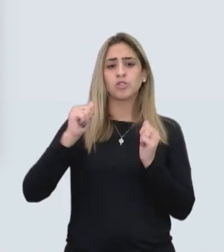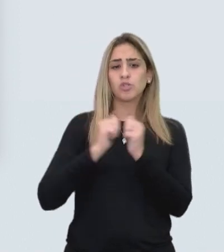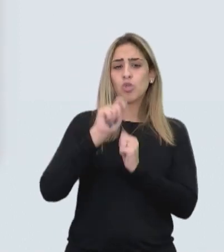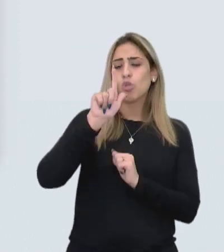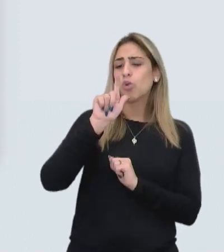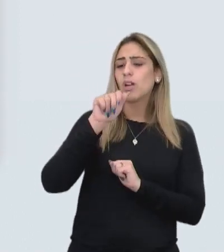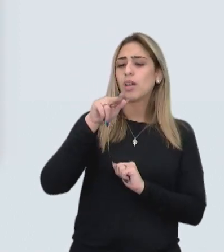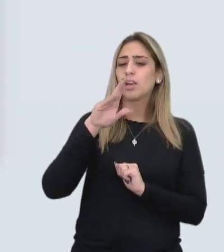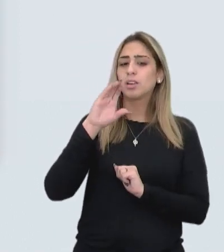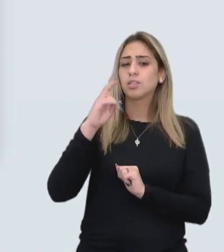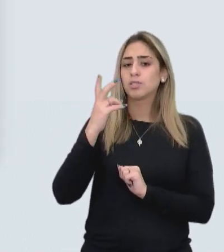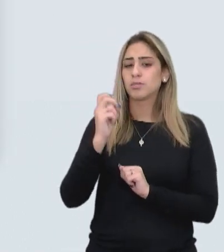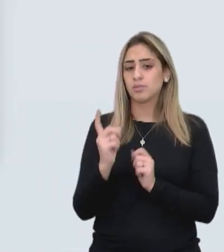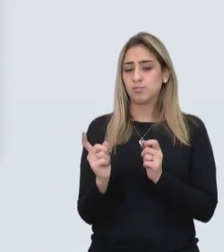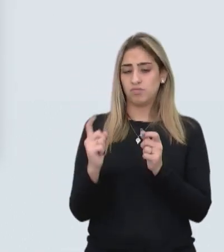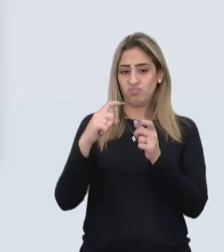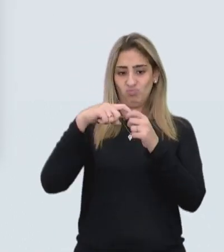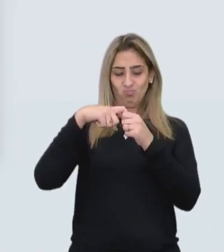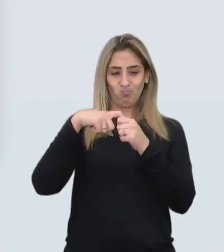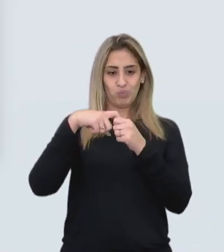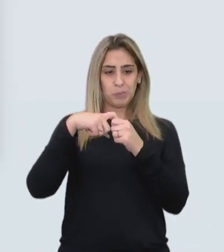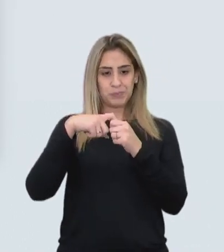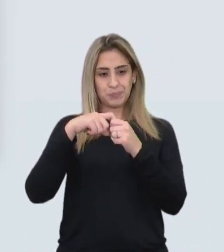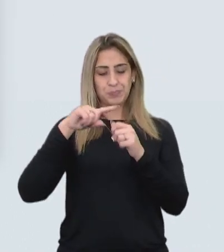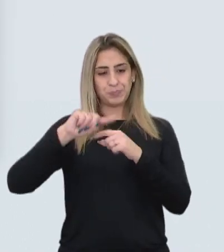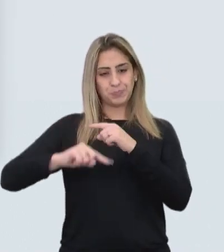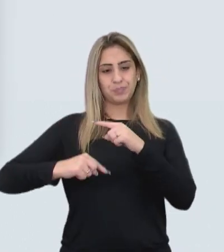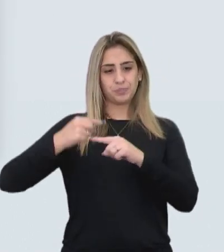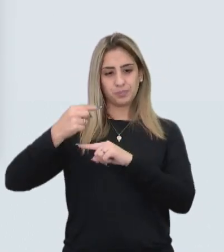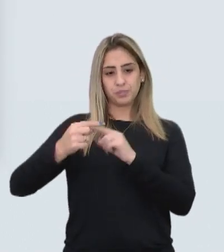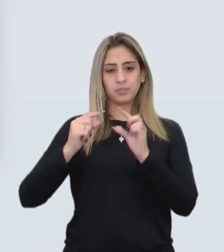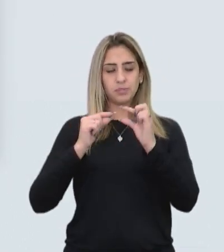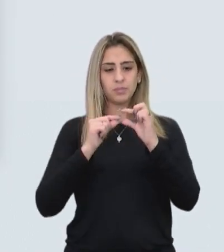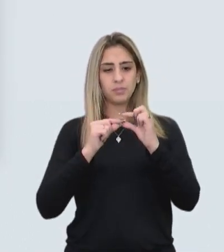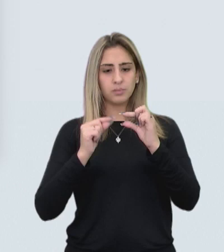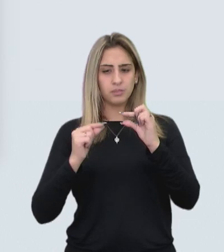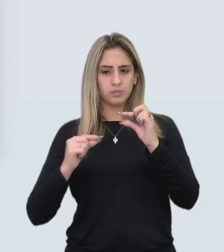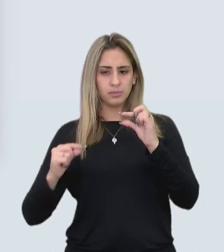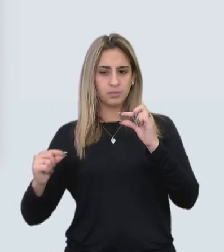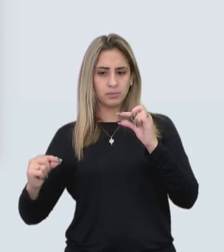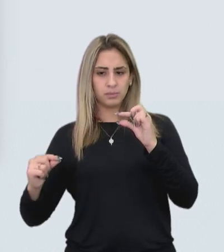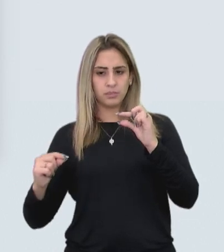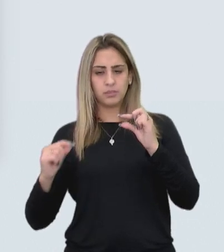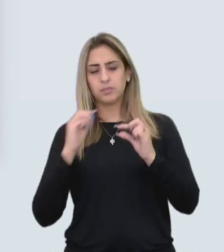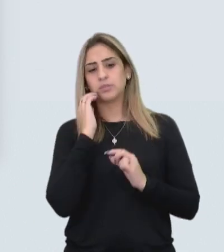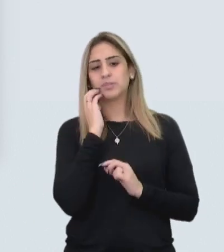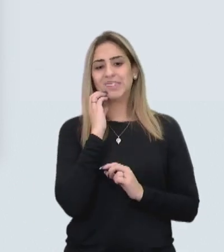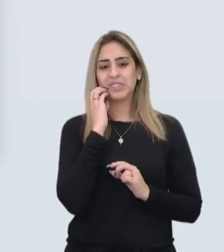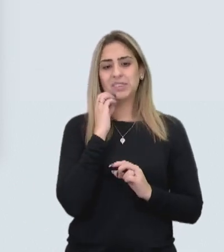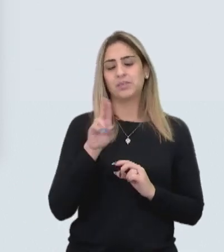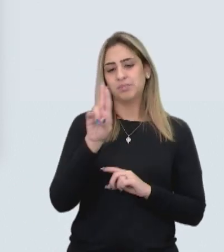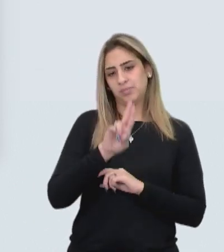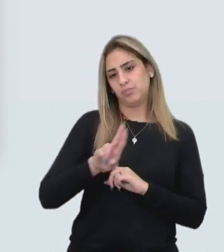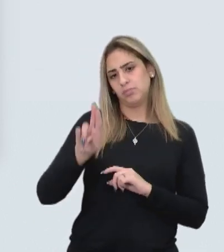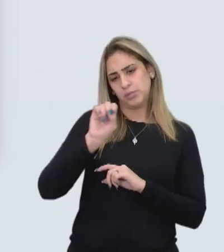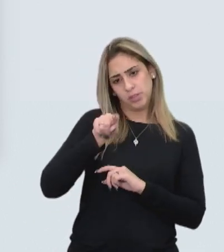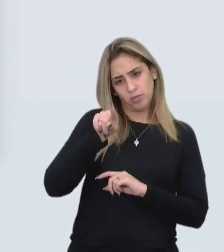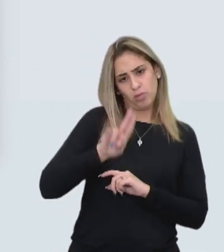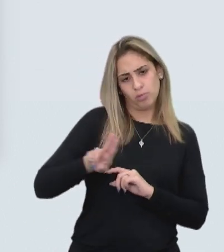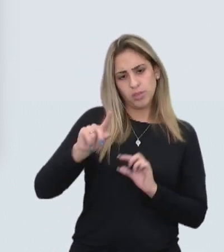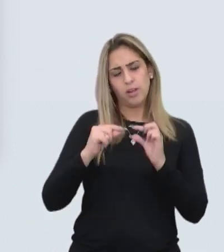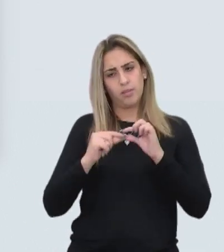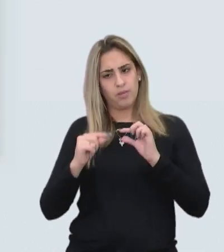você faz a volta, né? Então, o pós-vinheta, né? Pós-vinheta, se você usar uma vinheta, não é